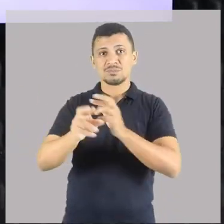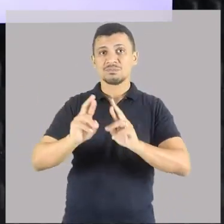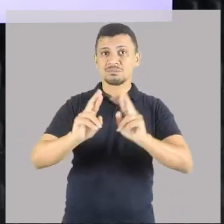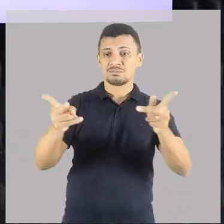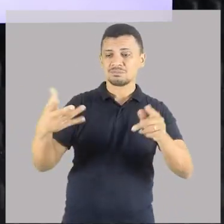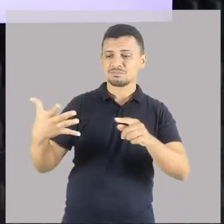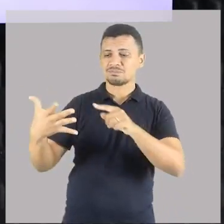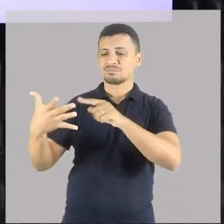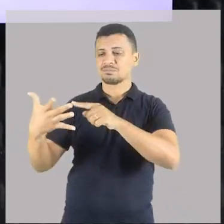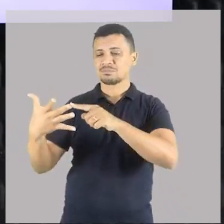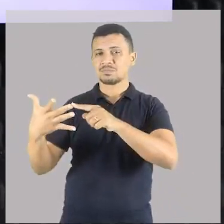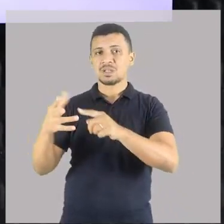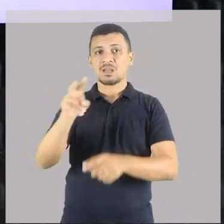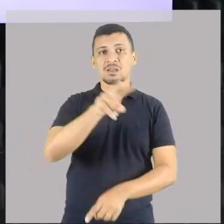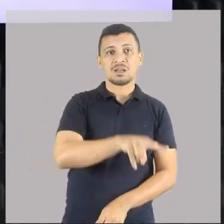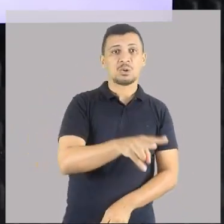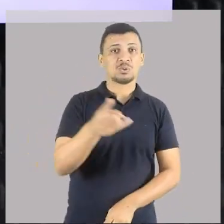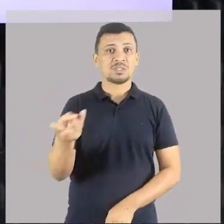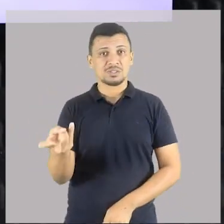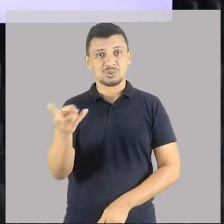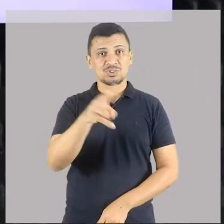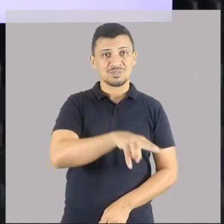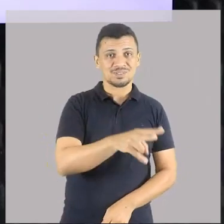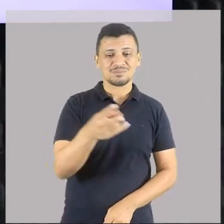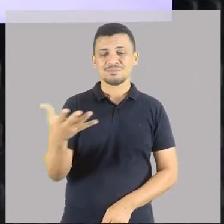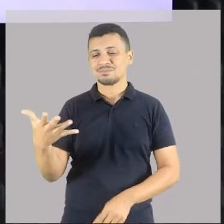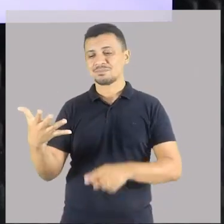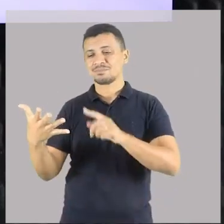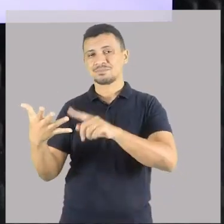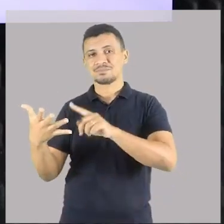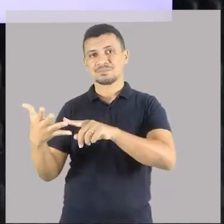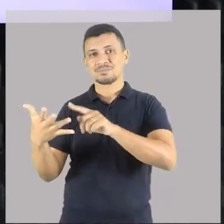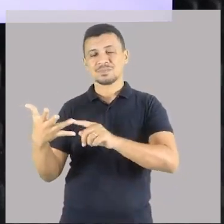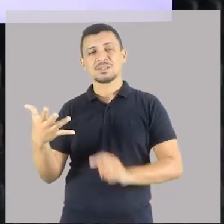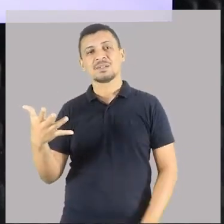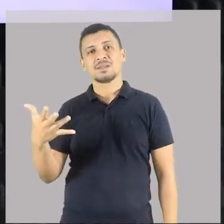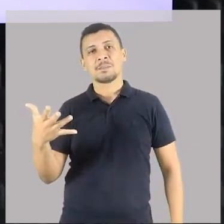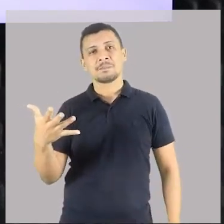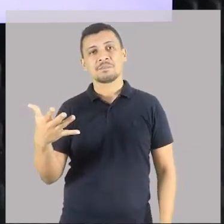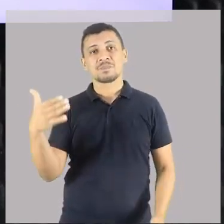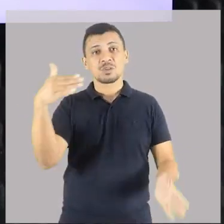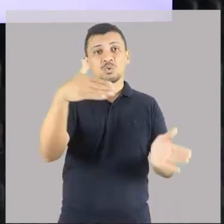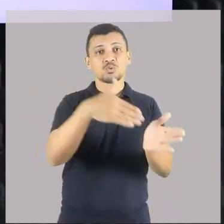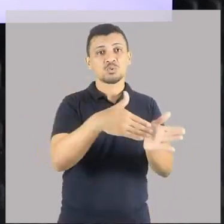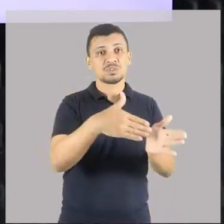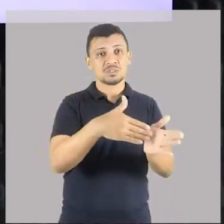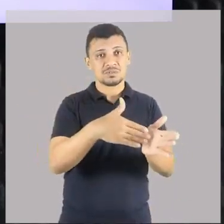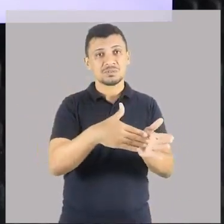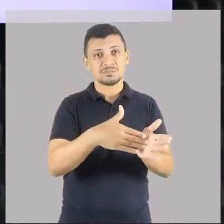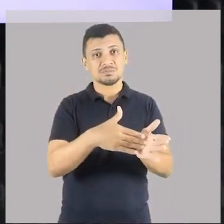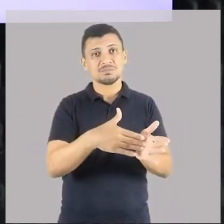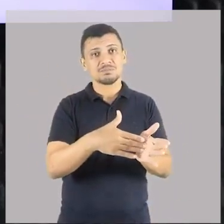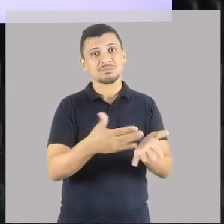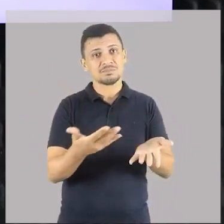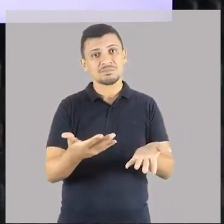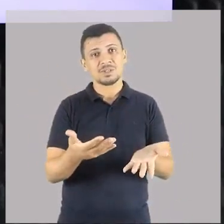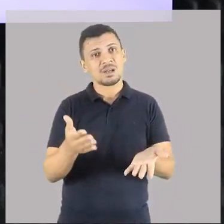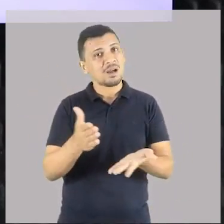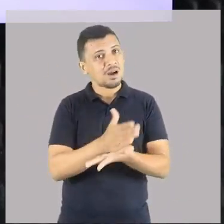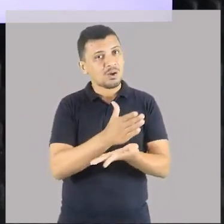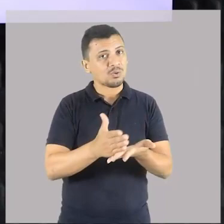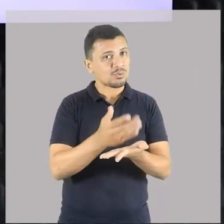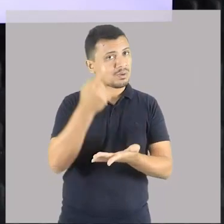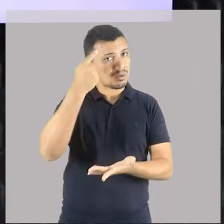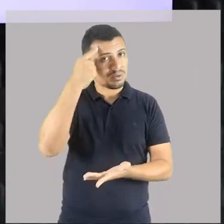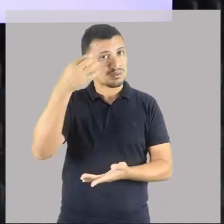adversativa, oposição, alternativa, alternância, uma coisa ou outra, a conclusiva, conclusão, uma dedução